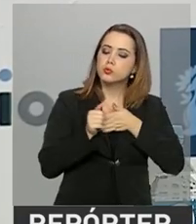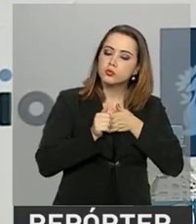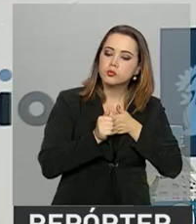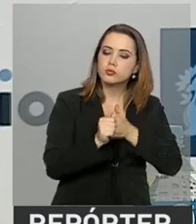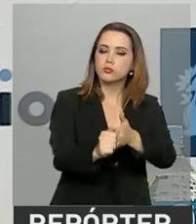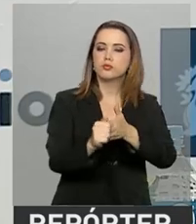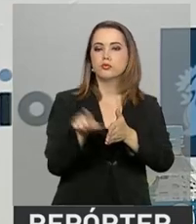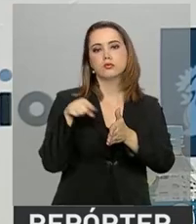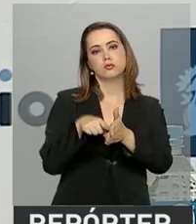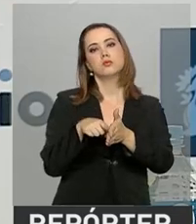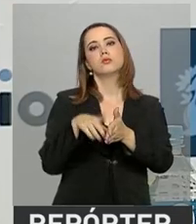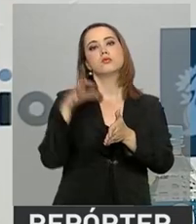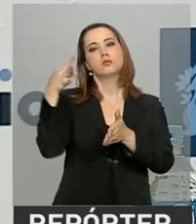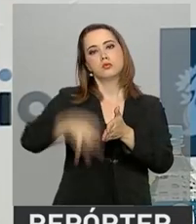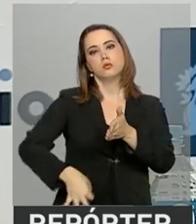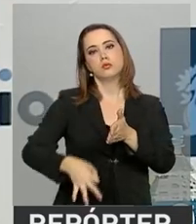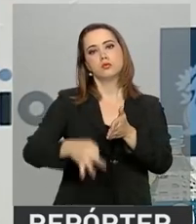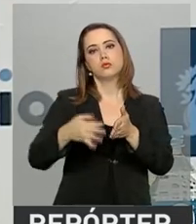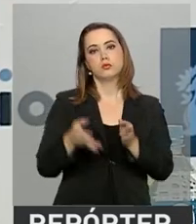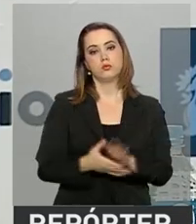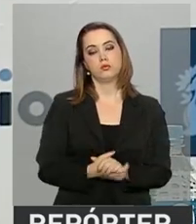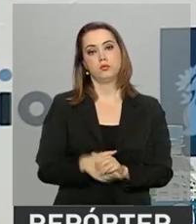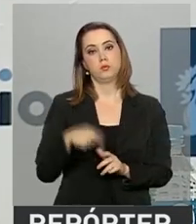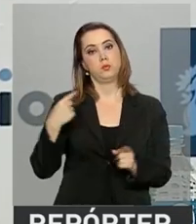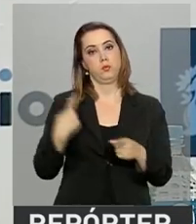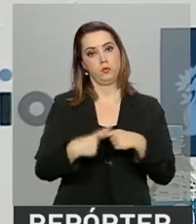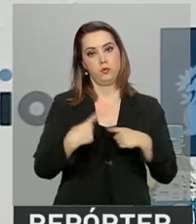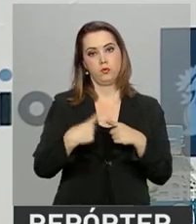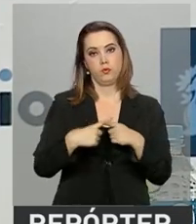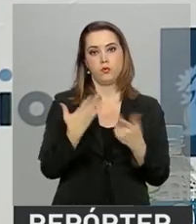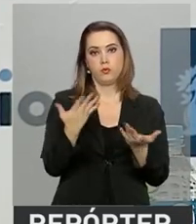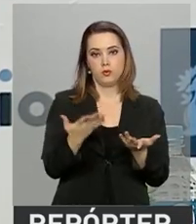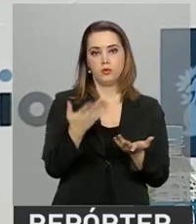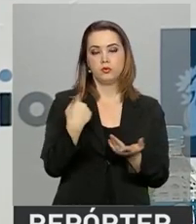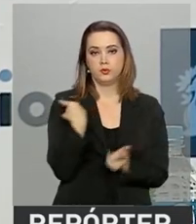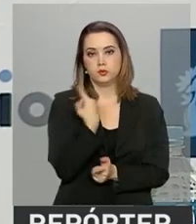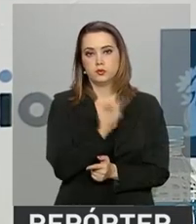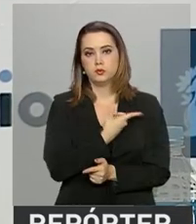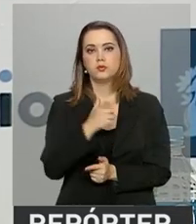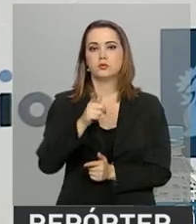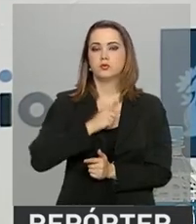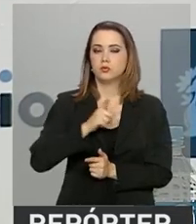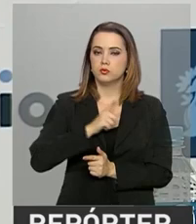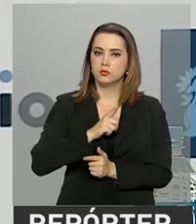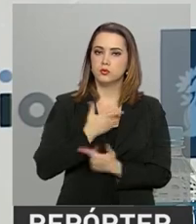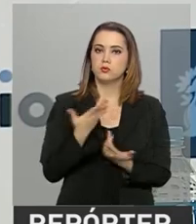direção que deveria estar e que, portanto, nós teremos